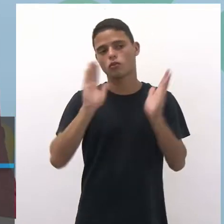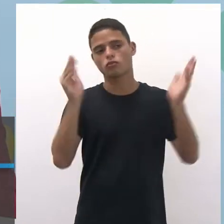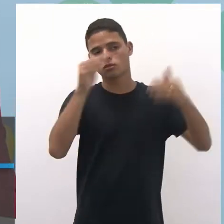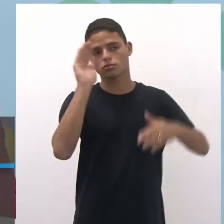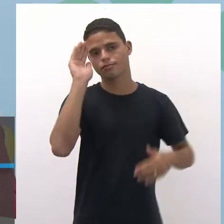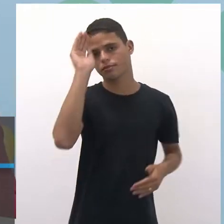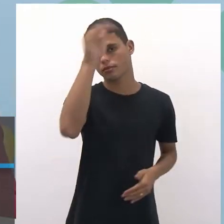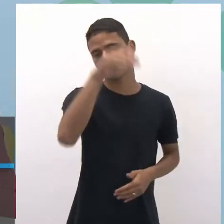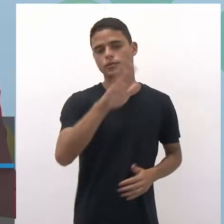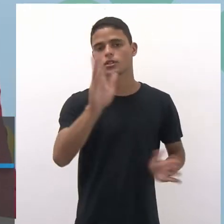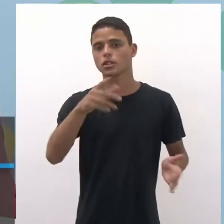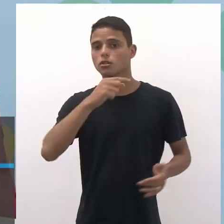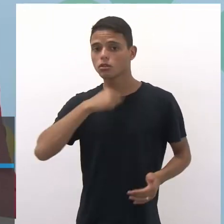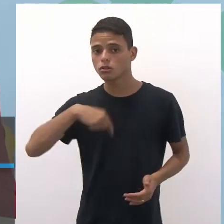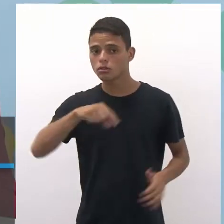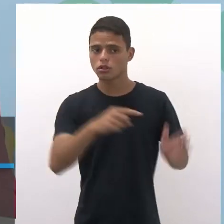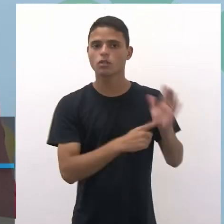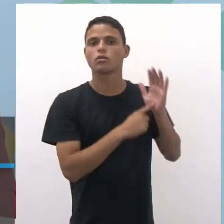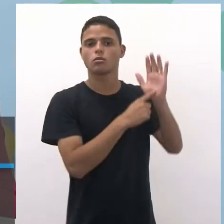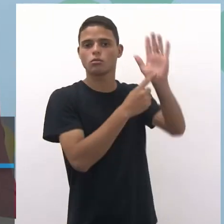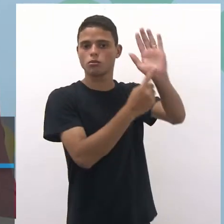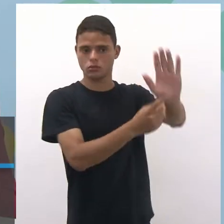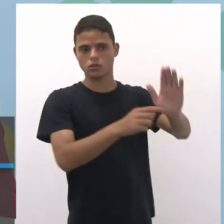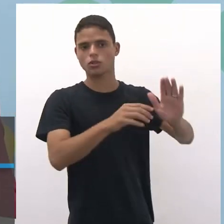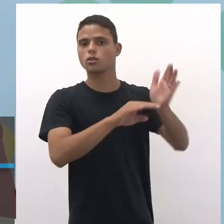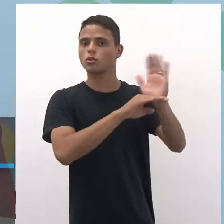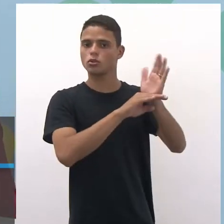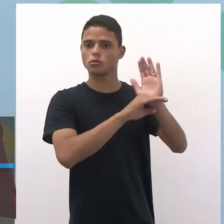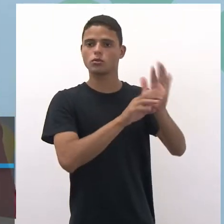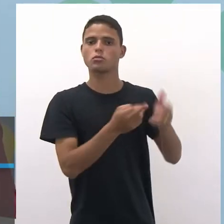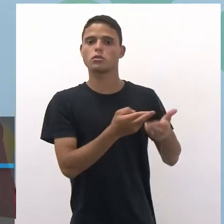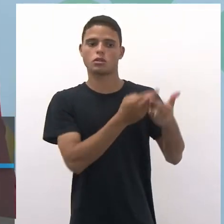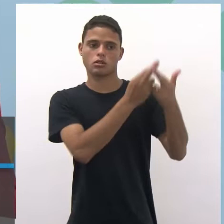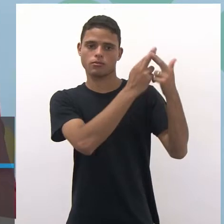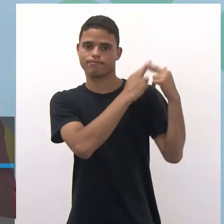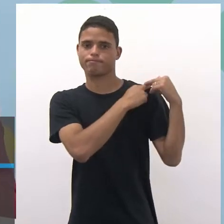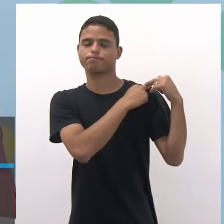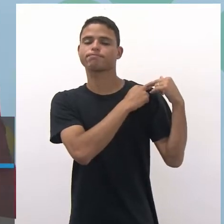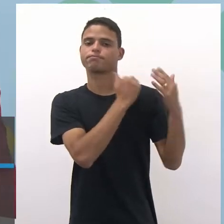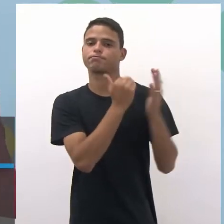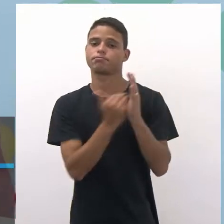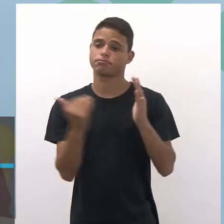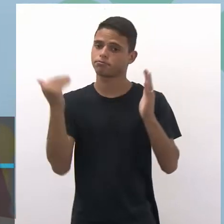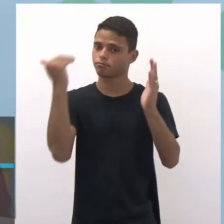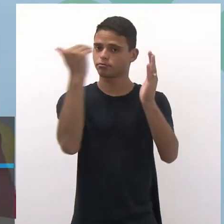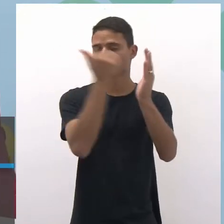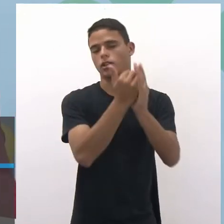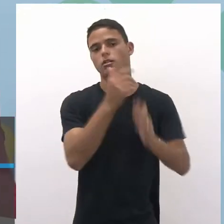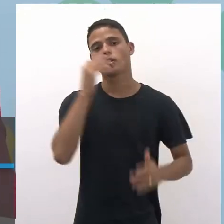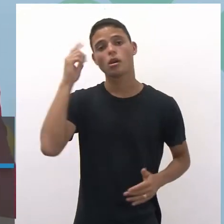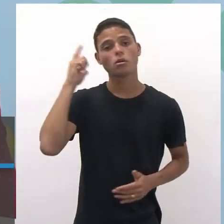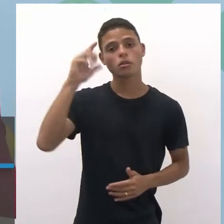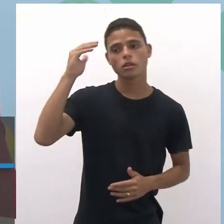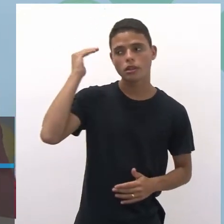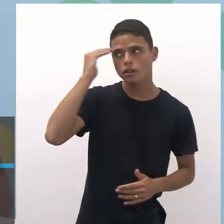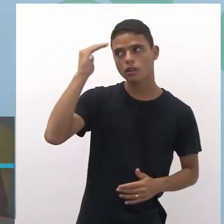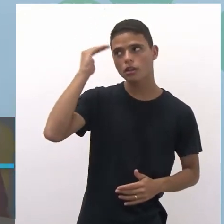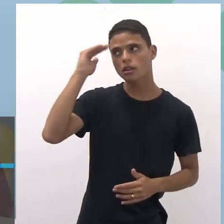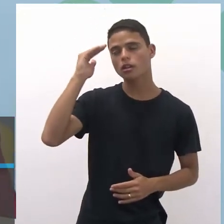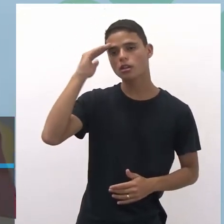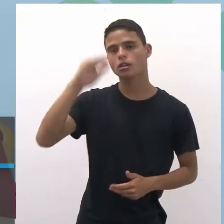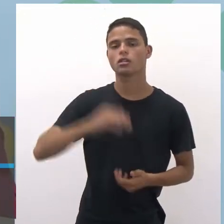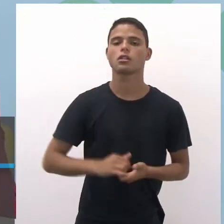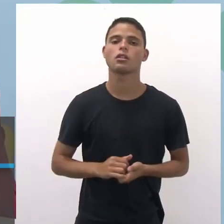a responsabilidade da exibição desse vídeo em sala de aula é muito maior, para entendermos qual é a intencionalidade, se está